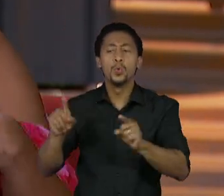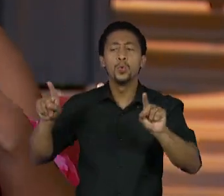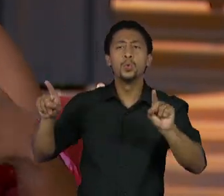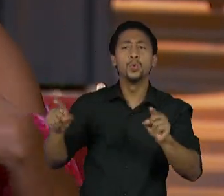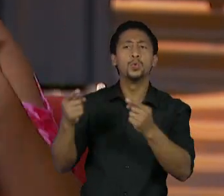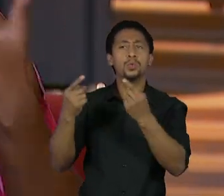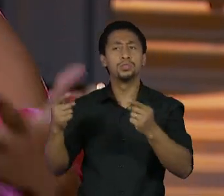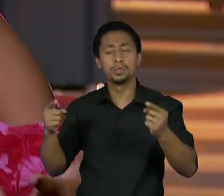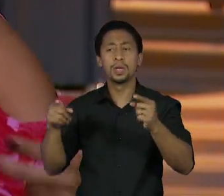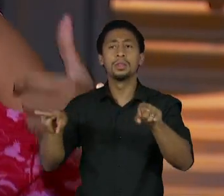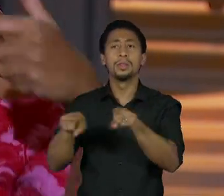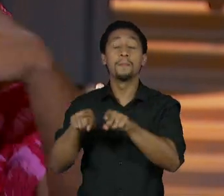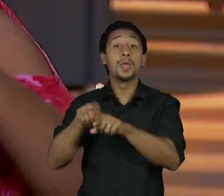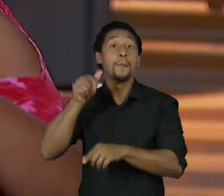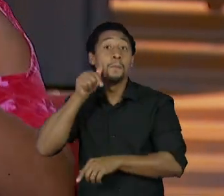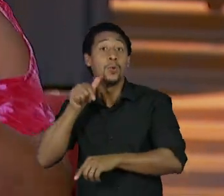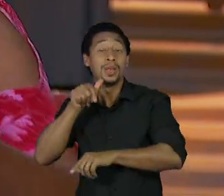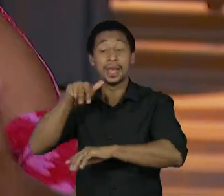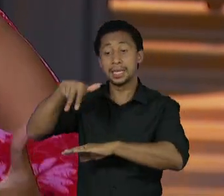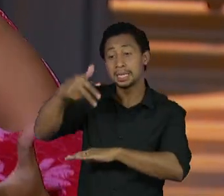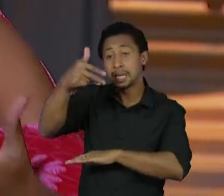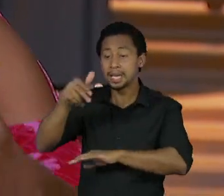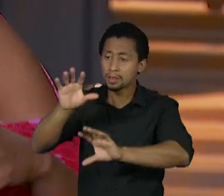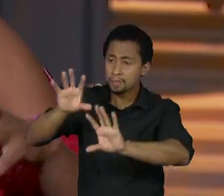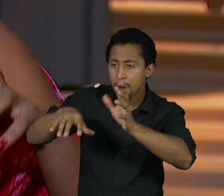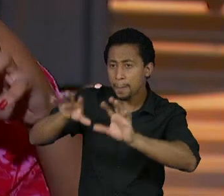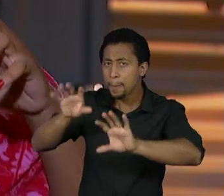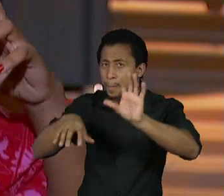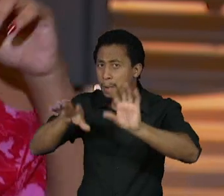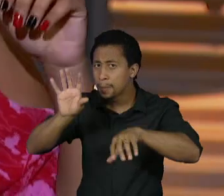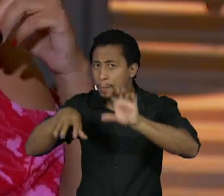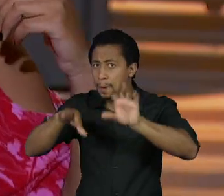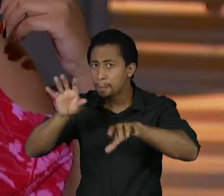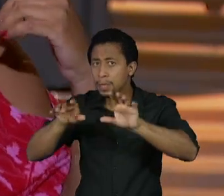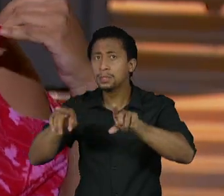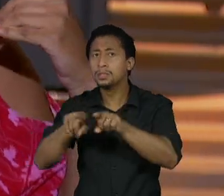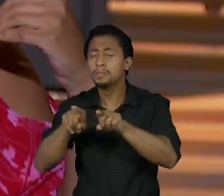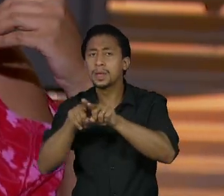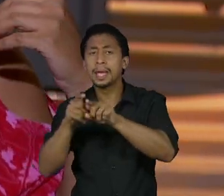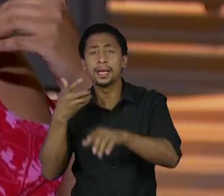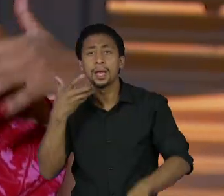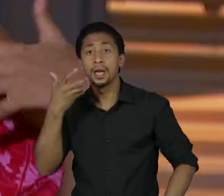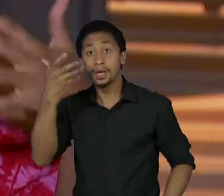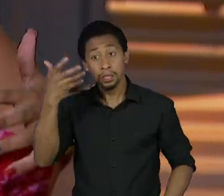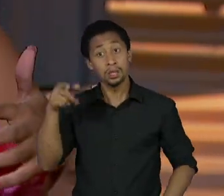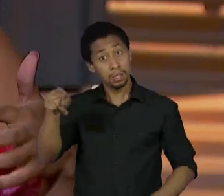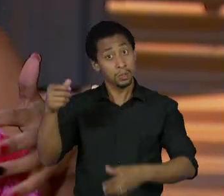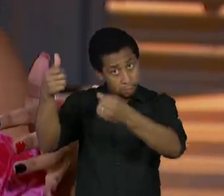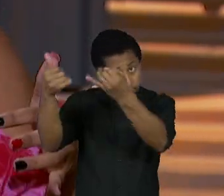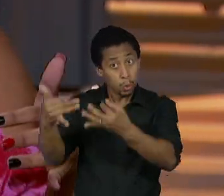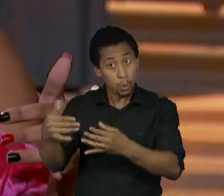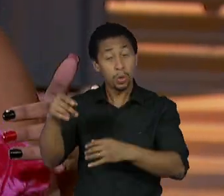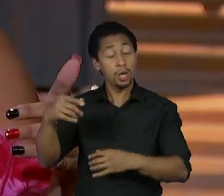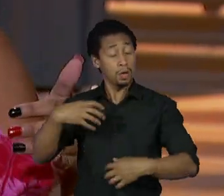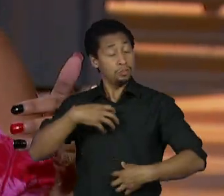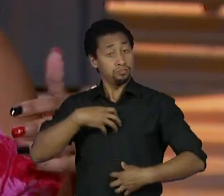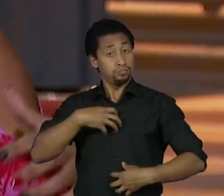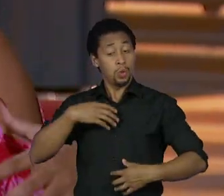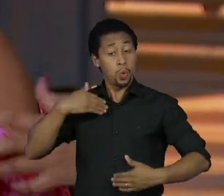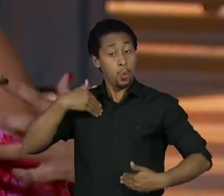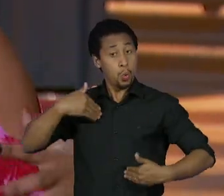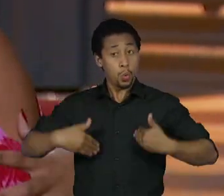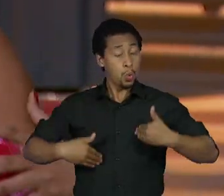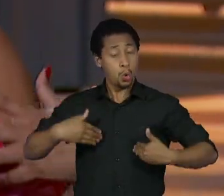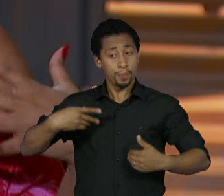estão e dançam essas músicas e cantam essas músicas, muito é sobre a autonomia dos nossos corpos, né, sobre